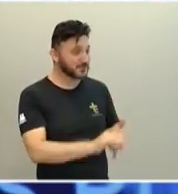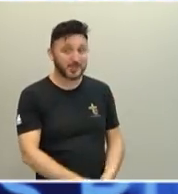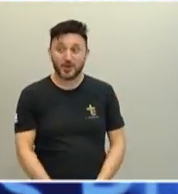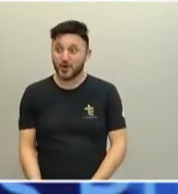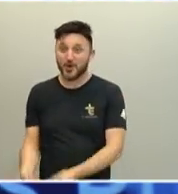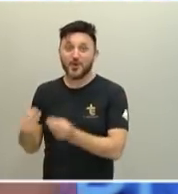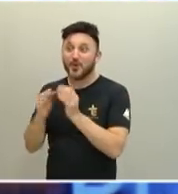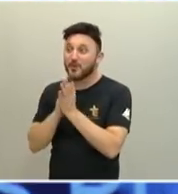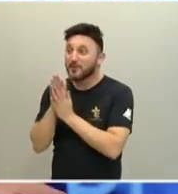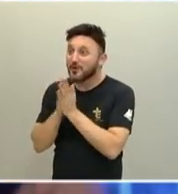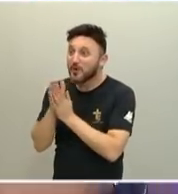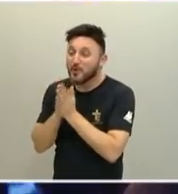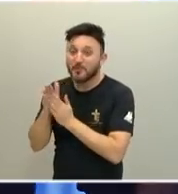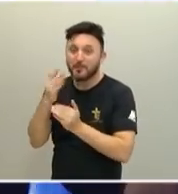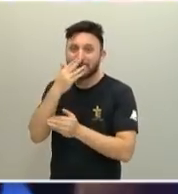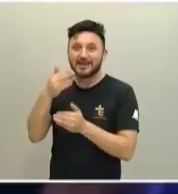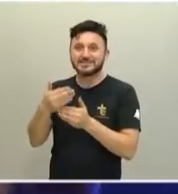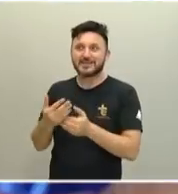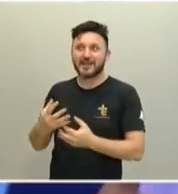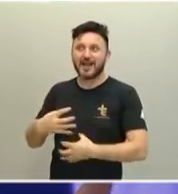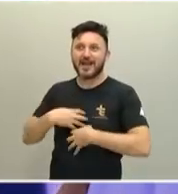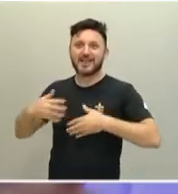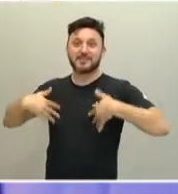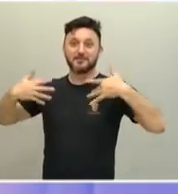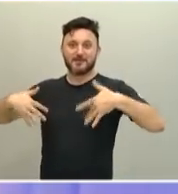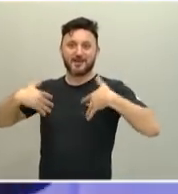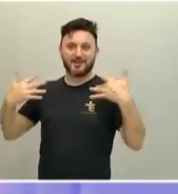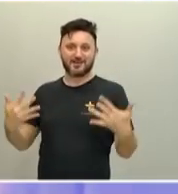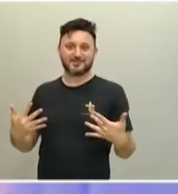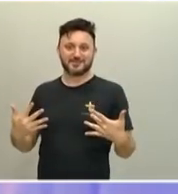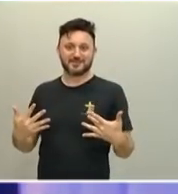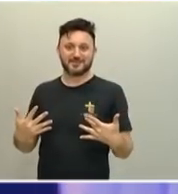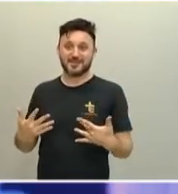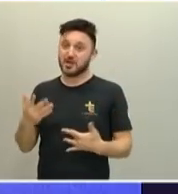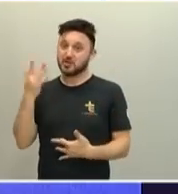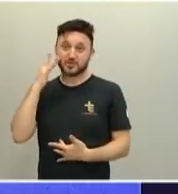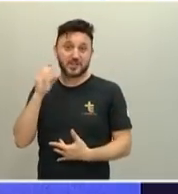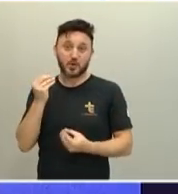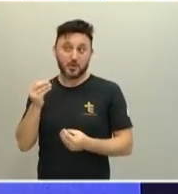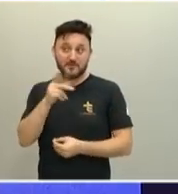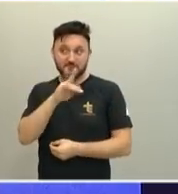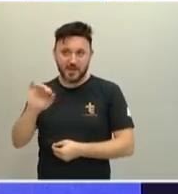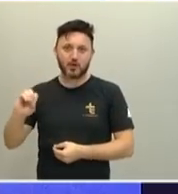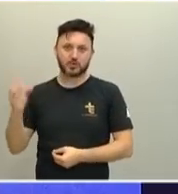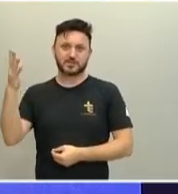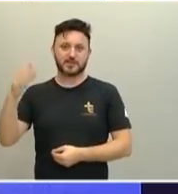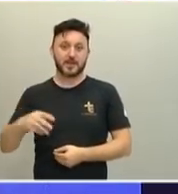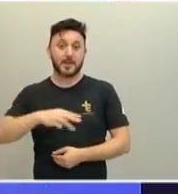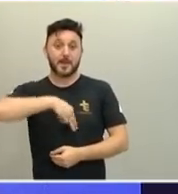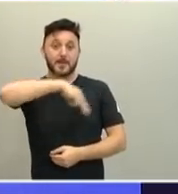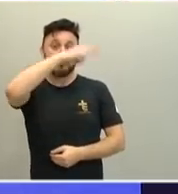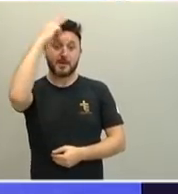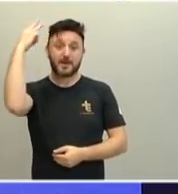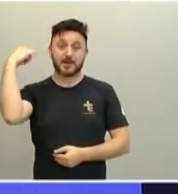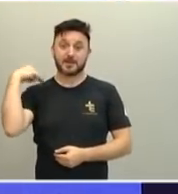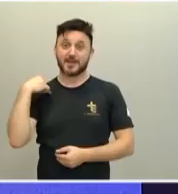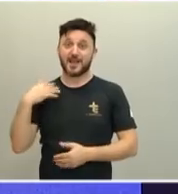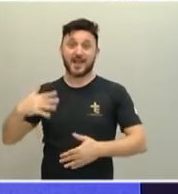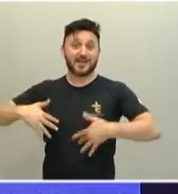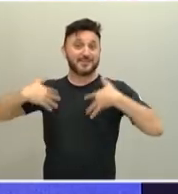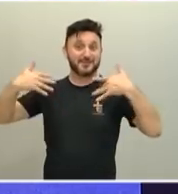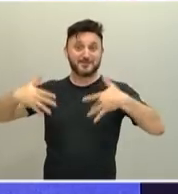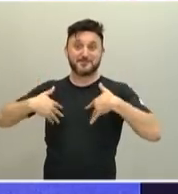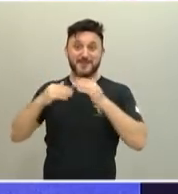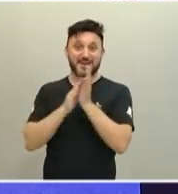frente. É aquele como que já fala, eu só não sei como é que é, mas vai ser. Maria é animada,